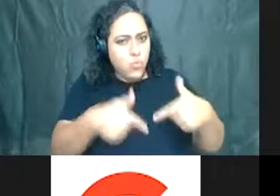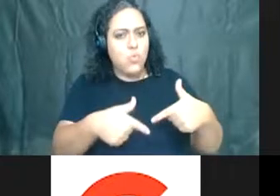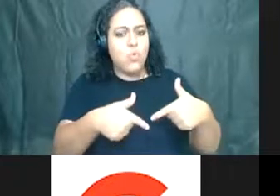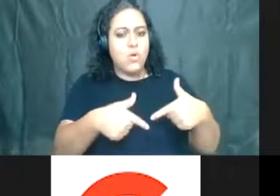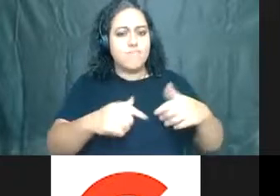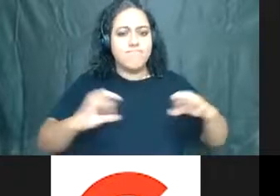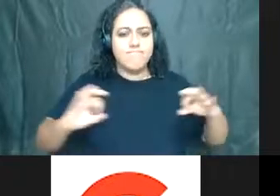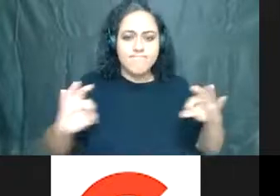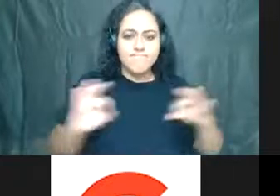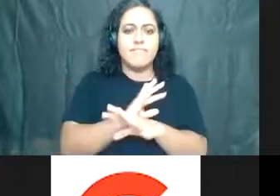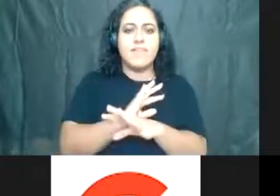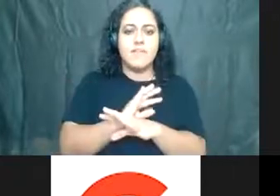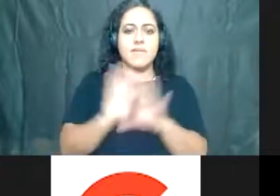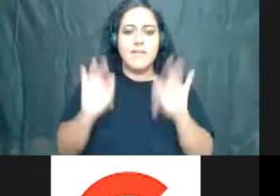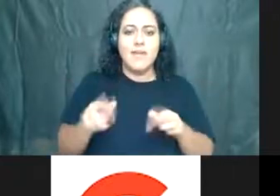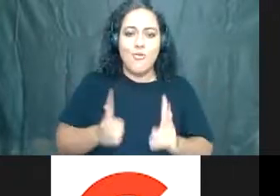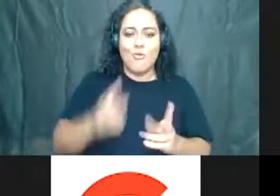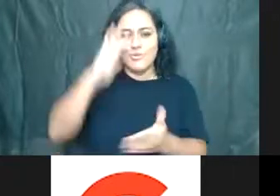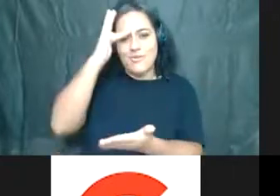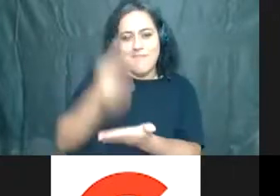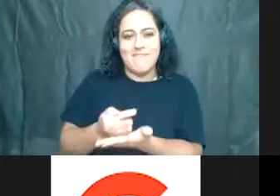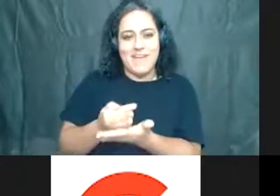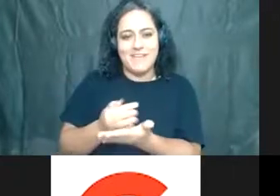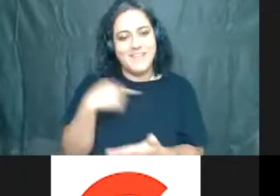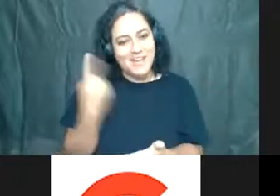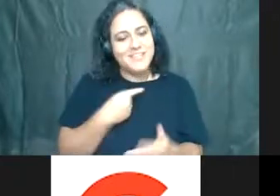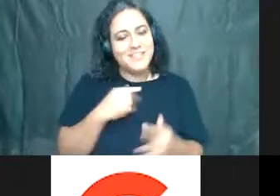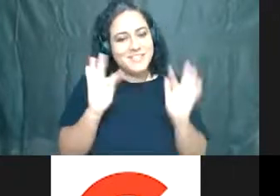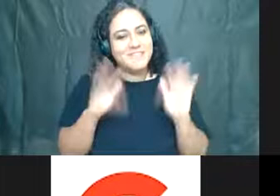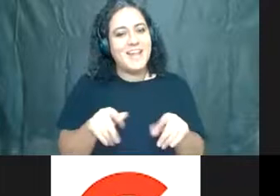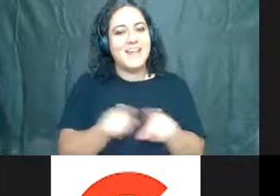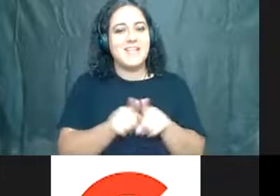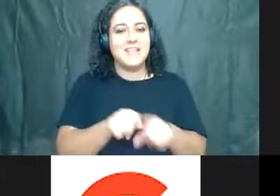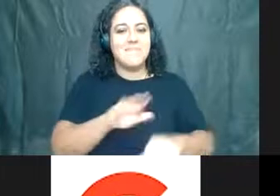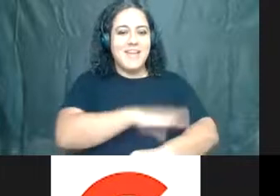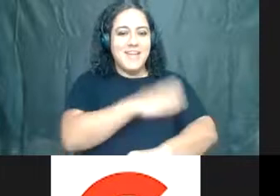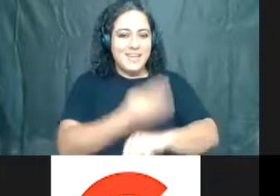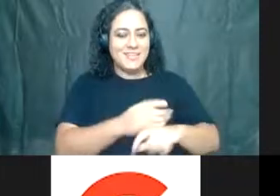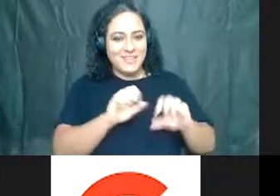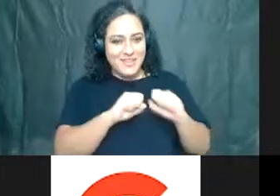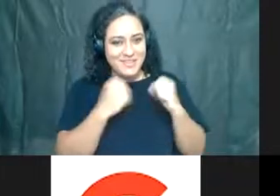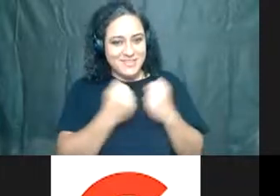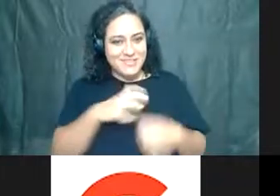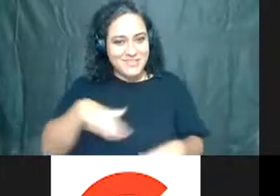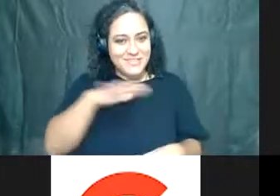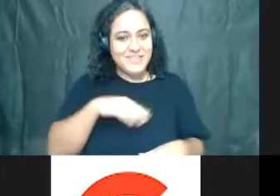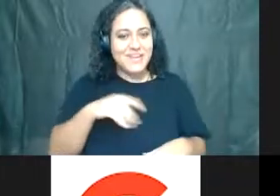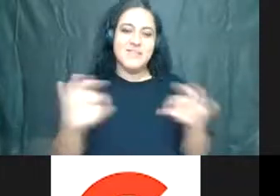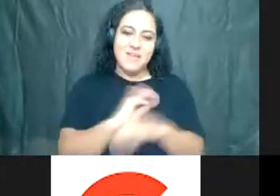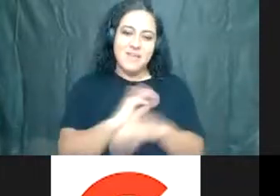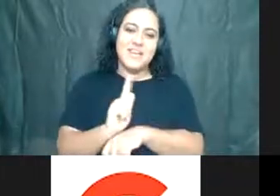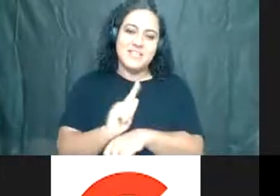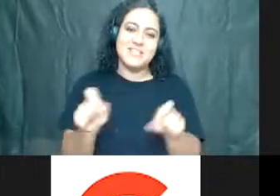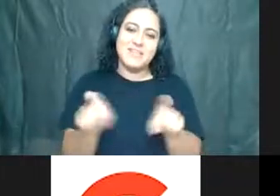terminei a corrida e mantive a fé. E é assim que nós terminamos a nossa jornada e é assim que eu termino essa gestão também. Um grande abraço a todos